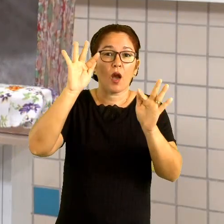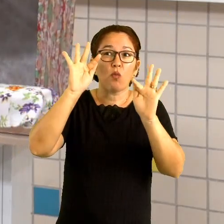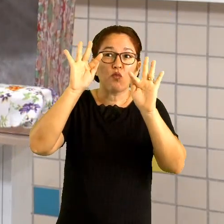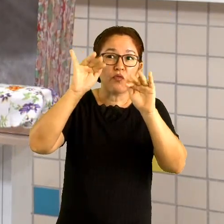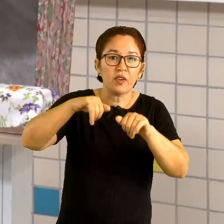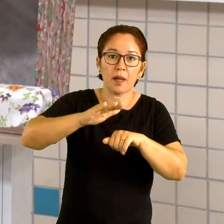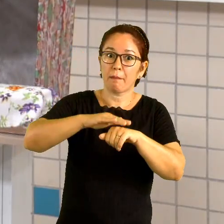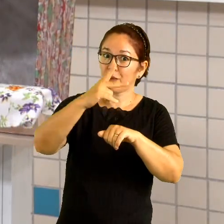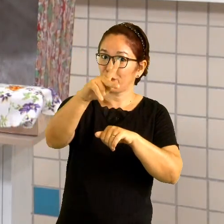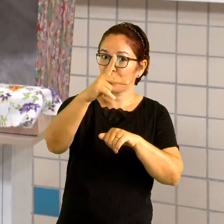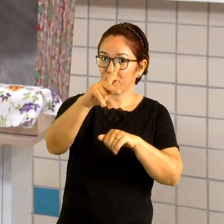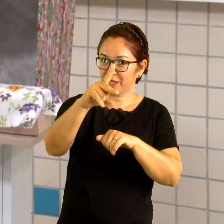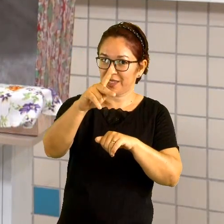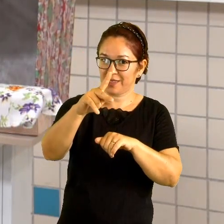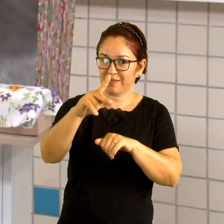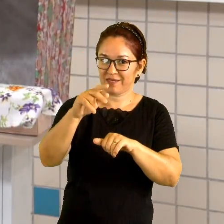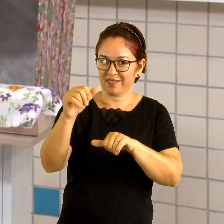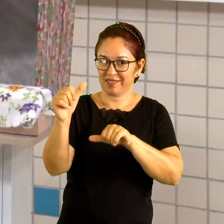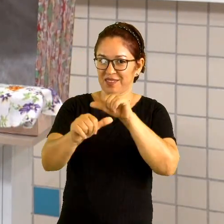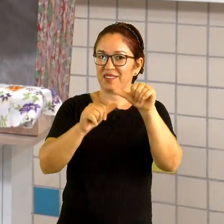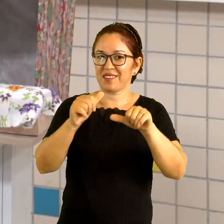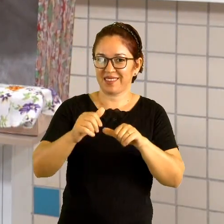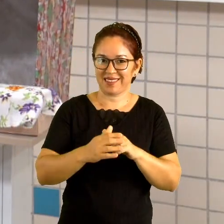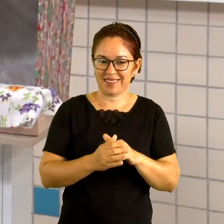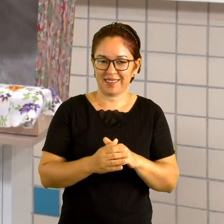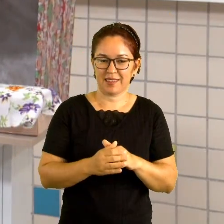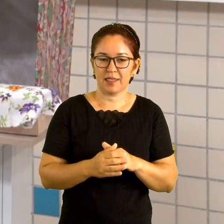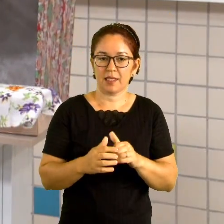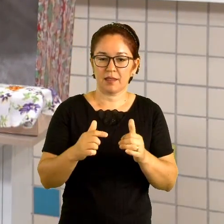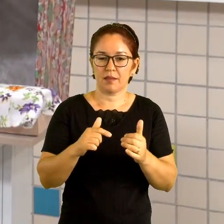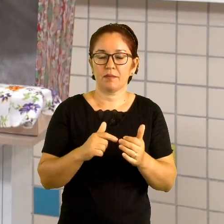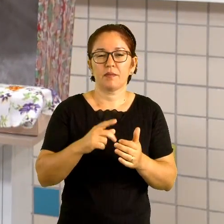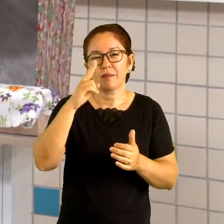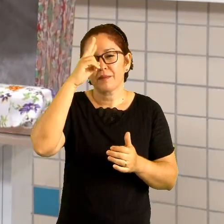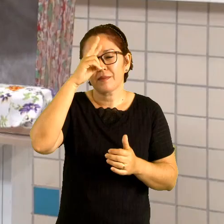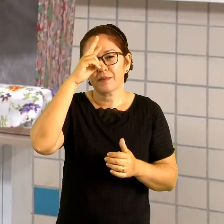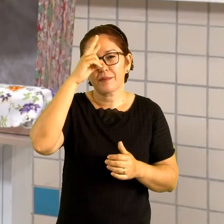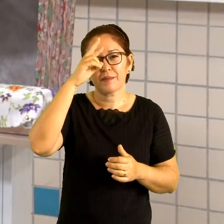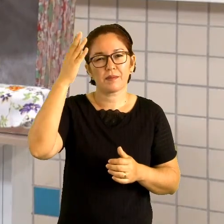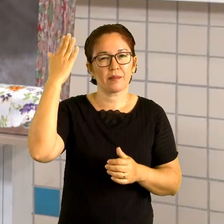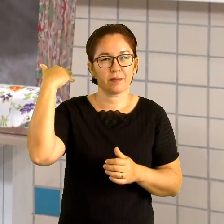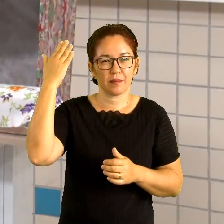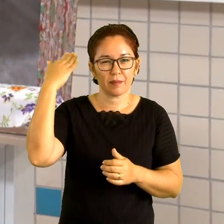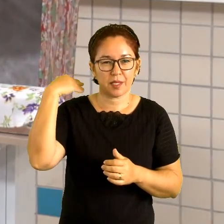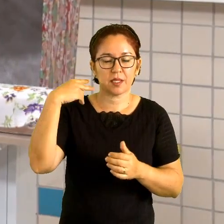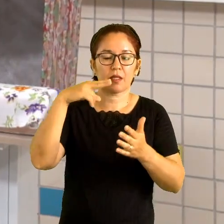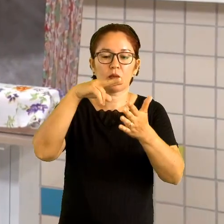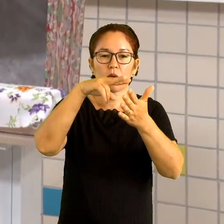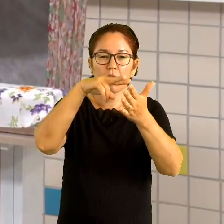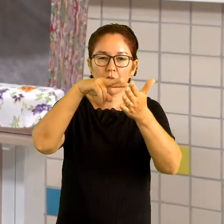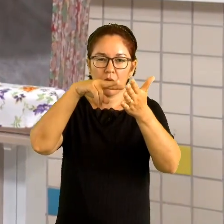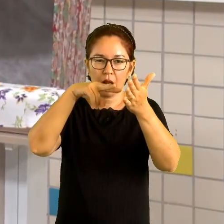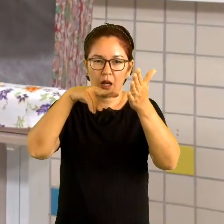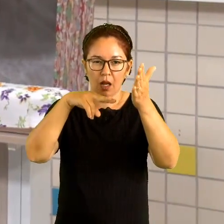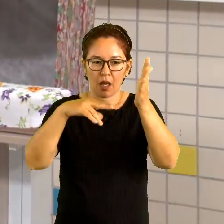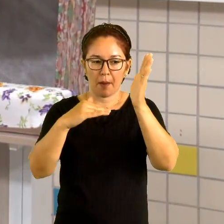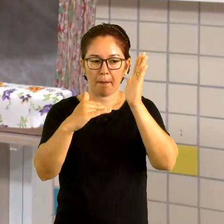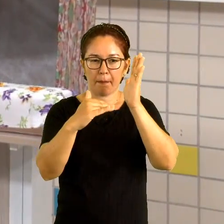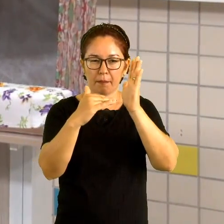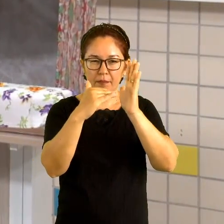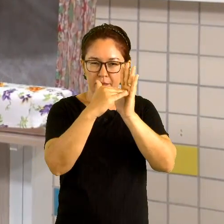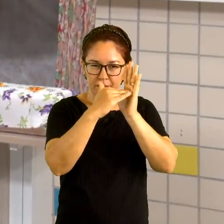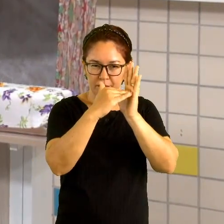Combinado? Então vamos lá. Eu vou começar de onde nós paramos, certo? Nós lemos essas